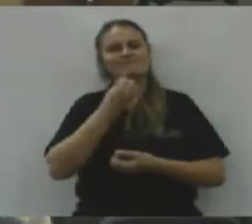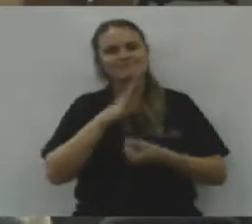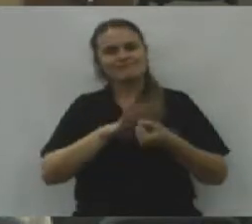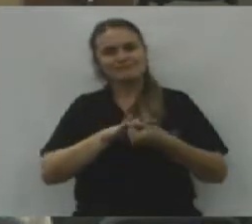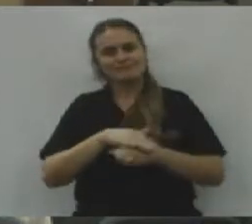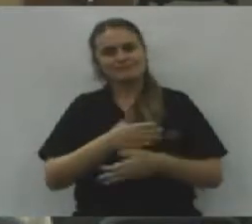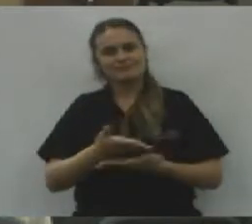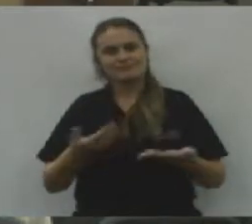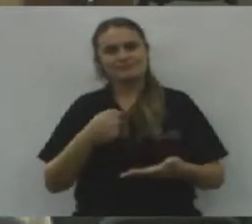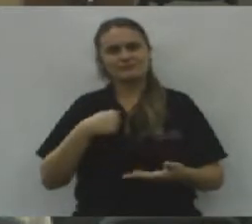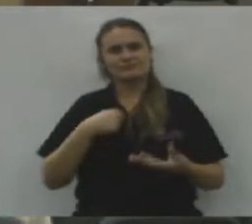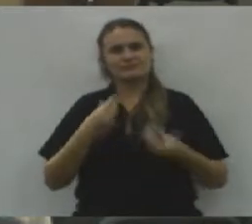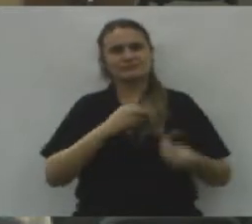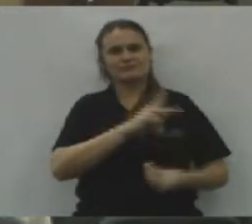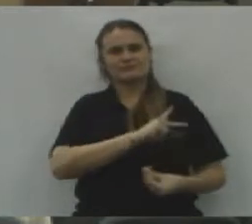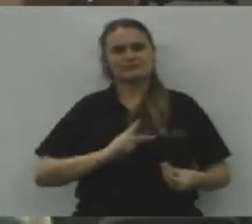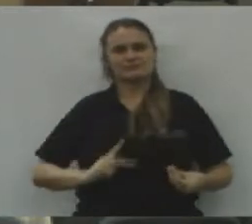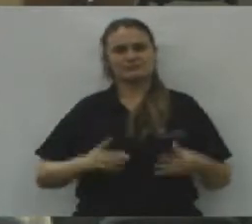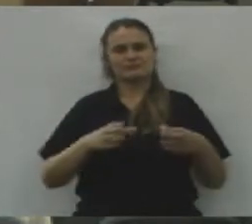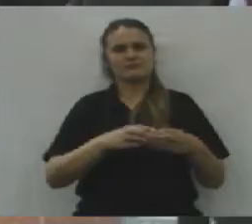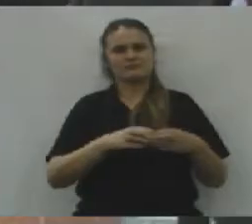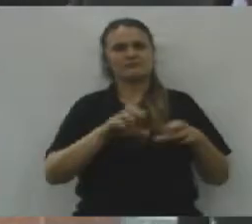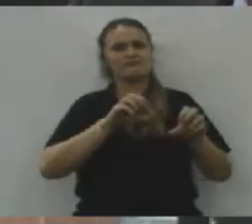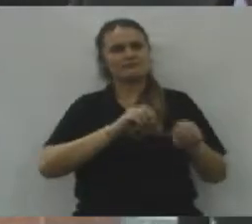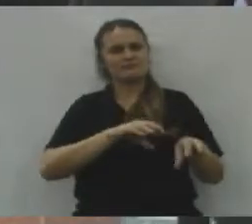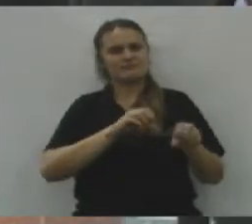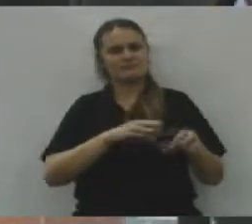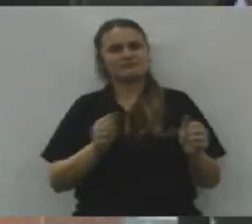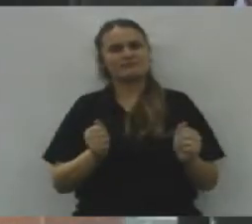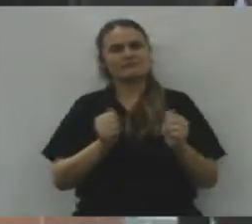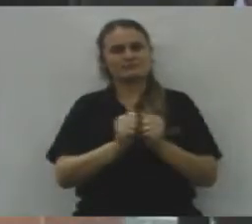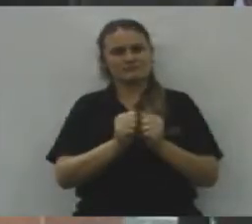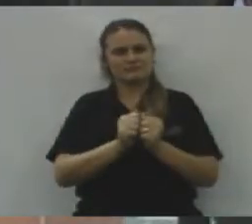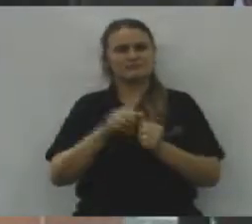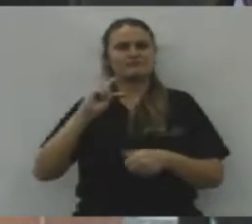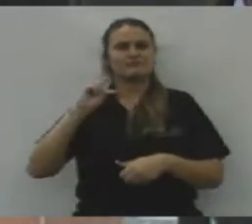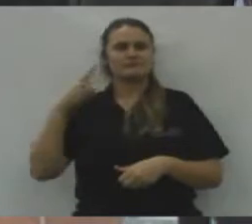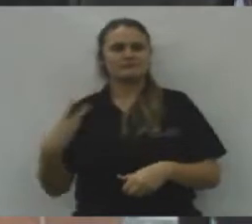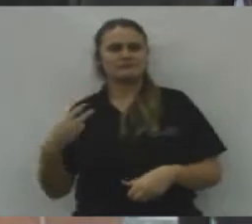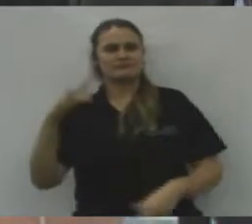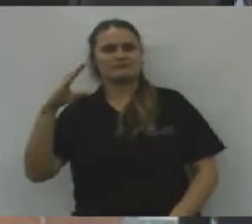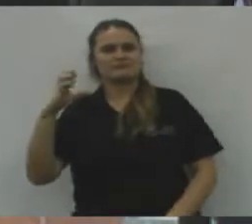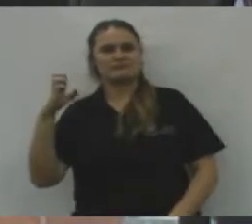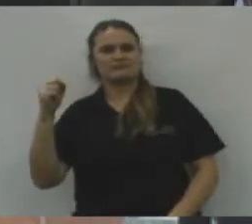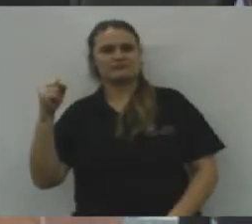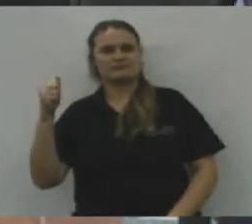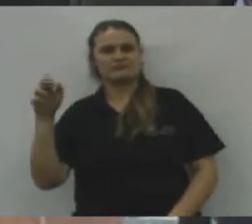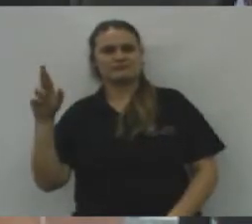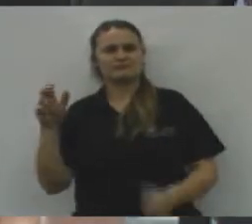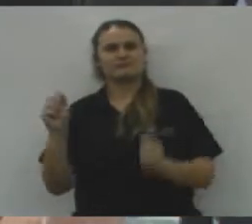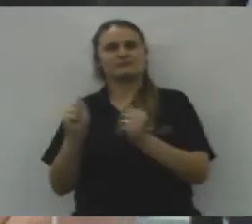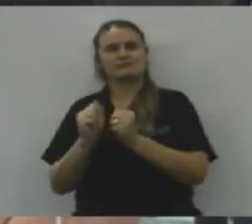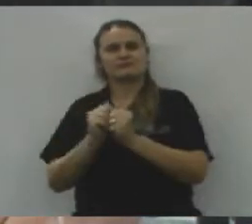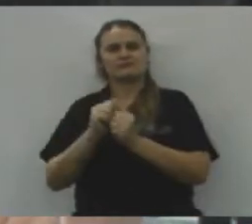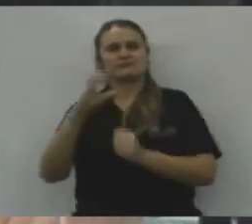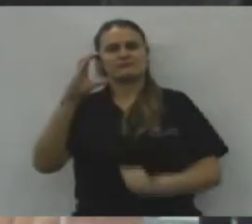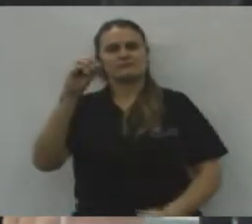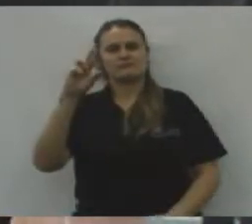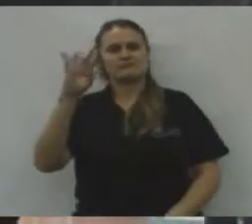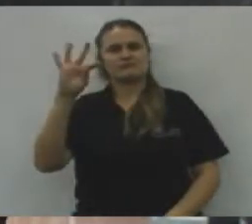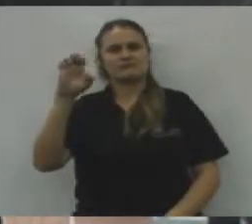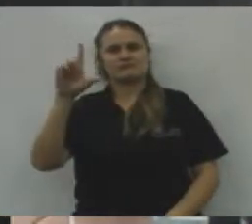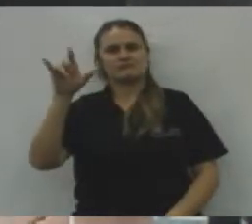Eu, como presidente da Comissão de Educação, juntamente com o vereador César e com o vereador Cortellini, demos